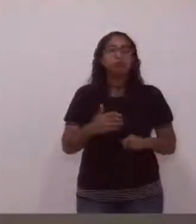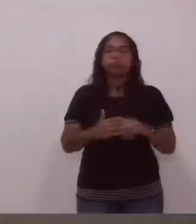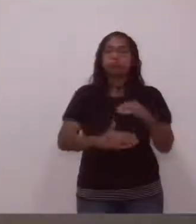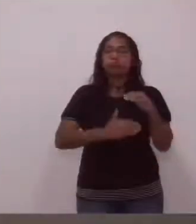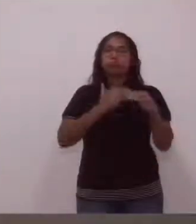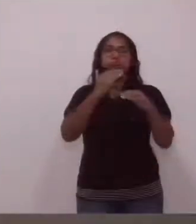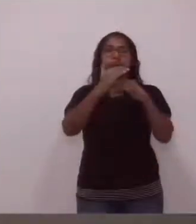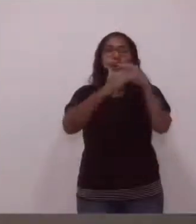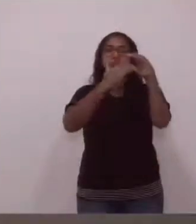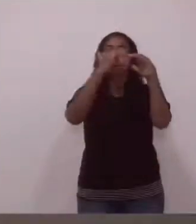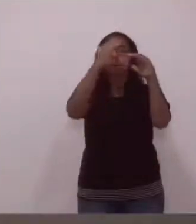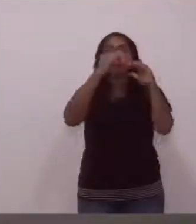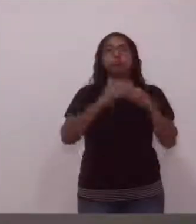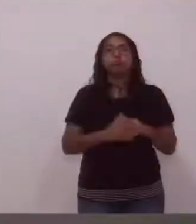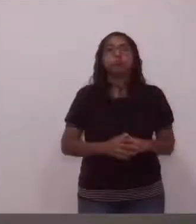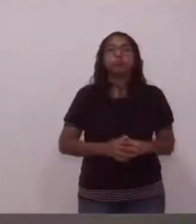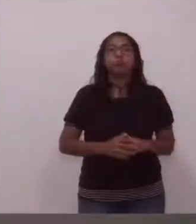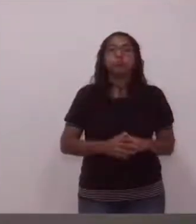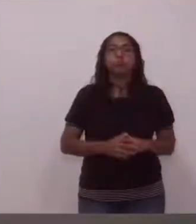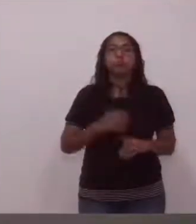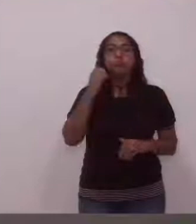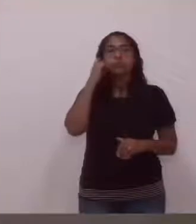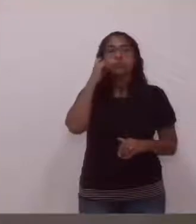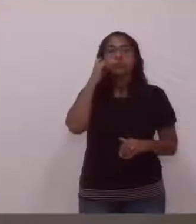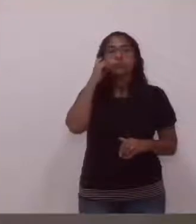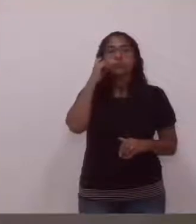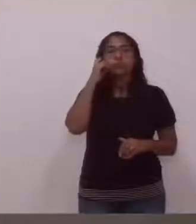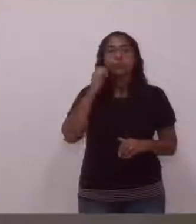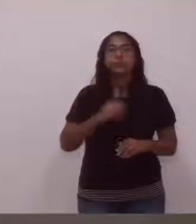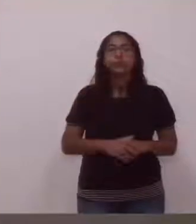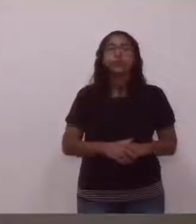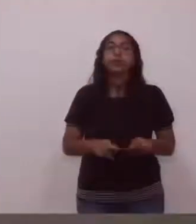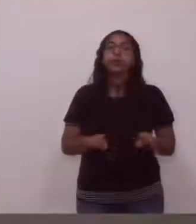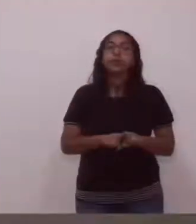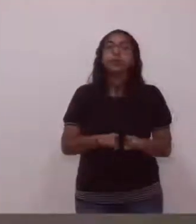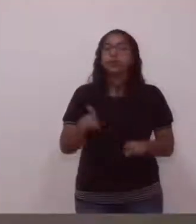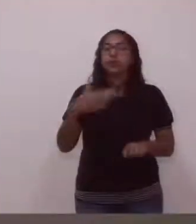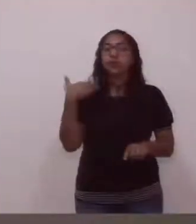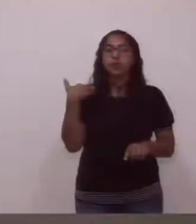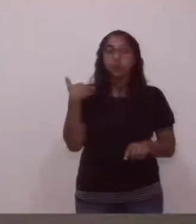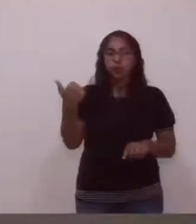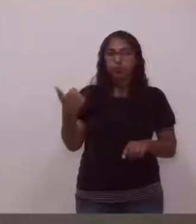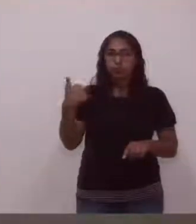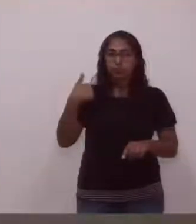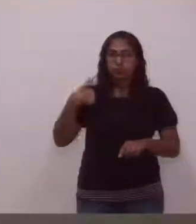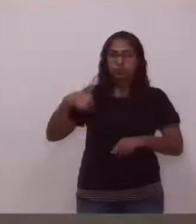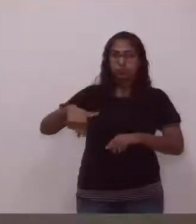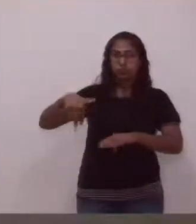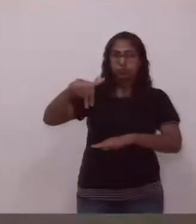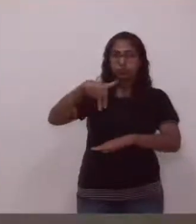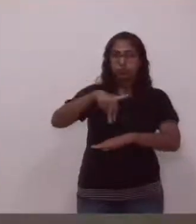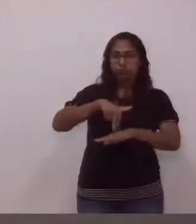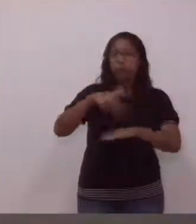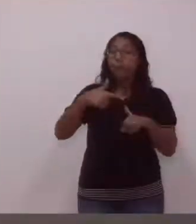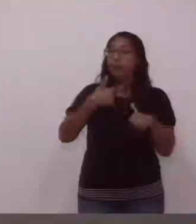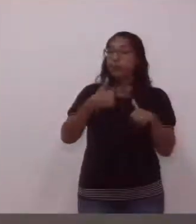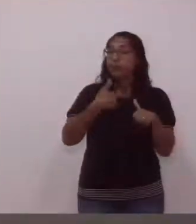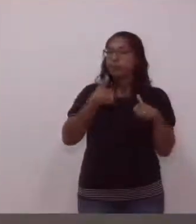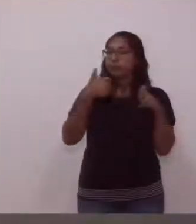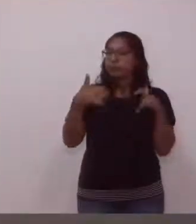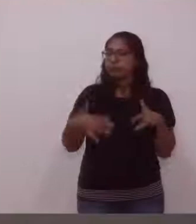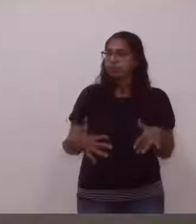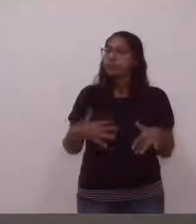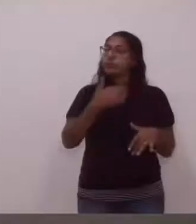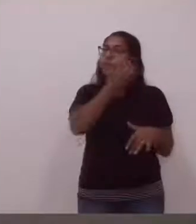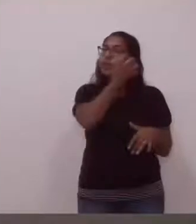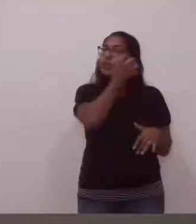avançar para o melhor. Com referência àquilo que foi convocado, em primeiro lugar eu gostaria de falar sobre a convocação de última